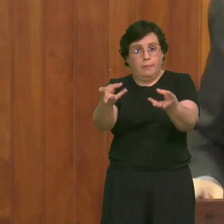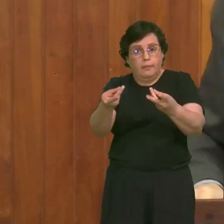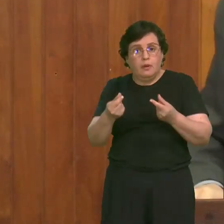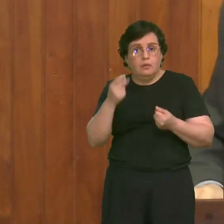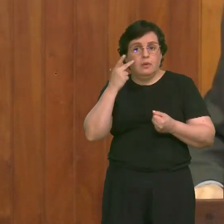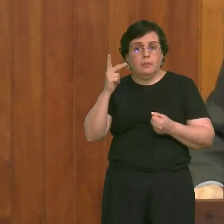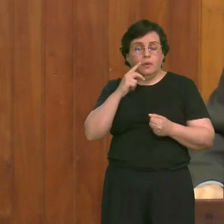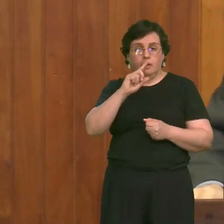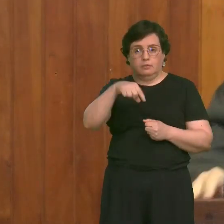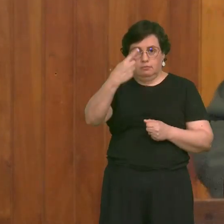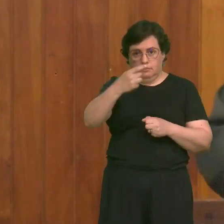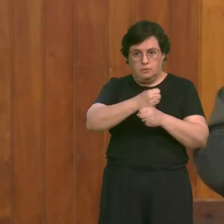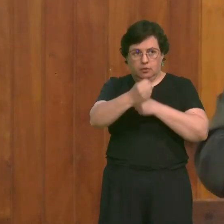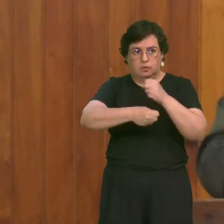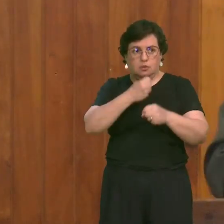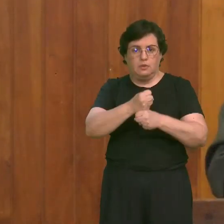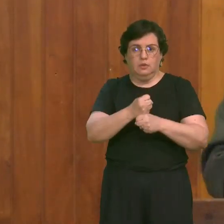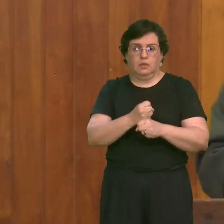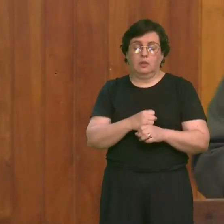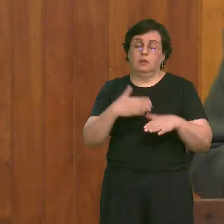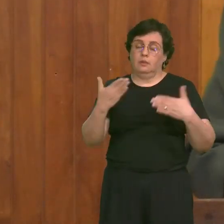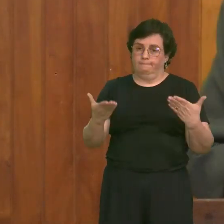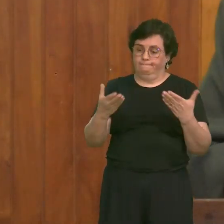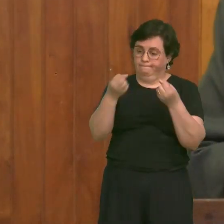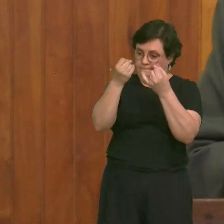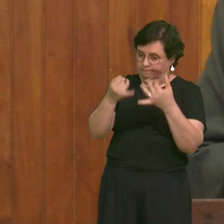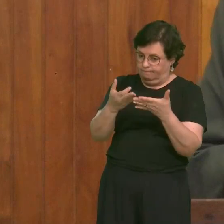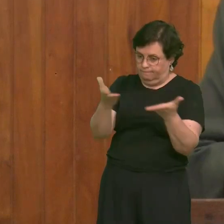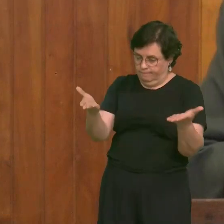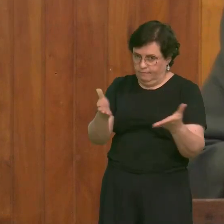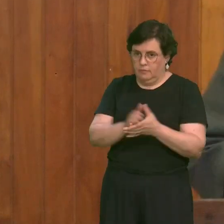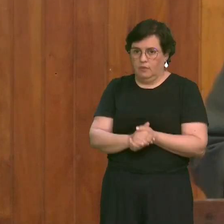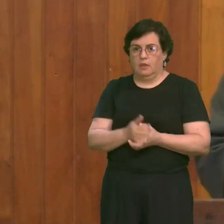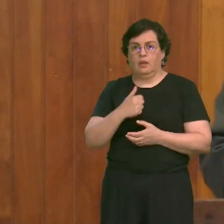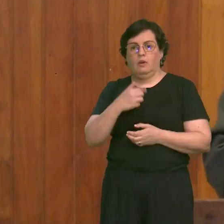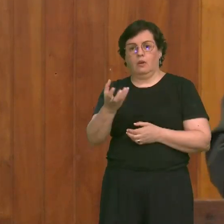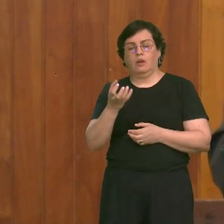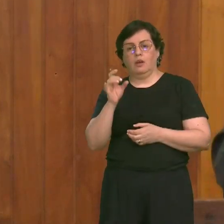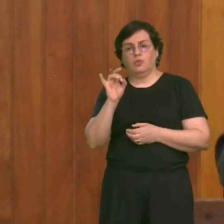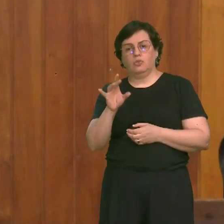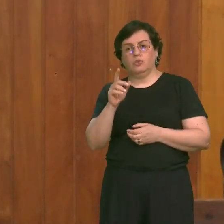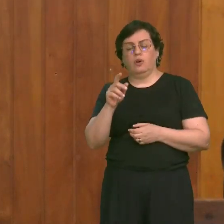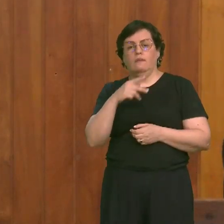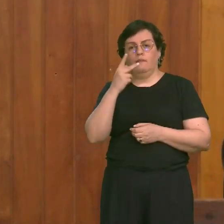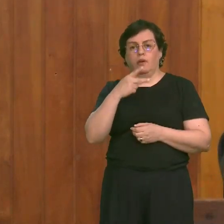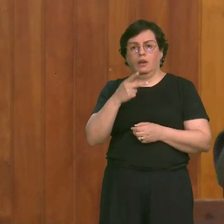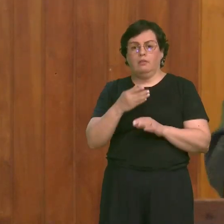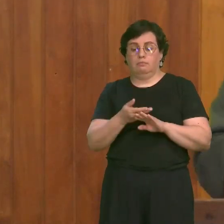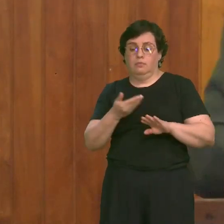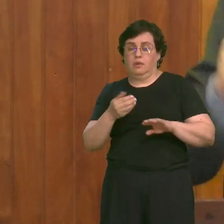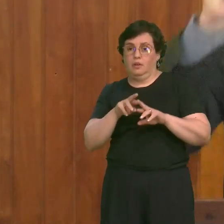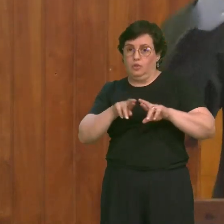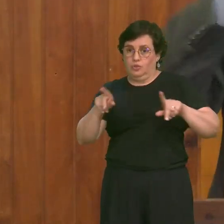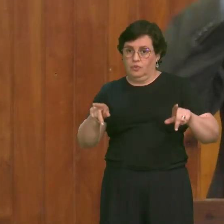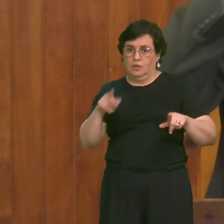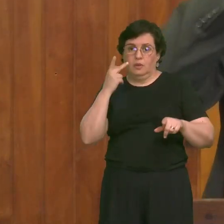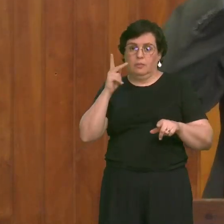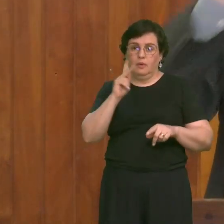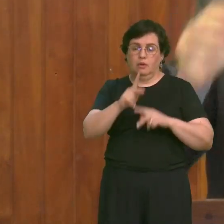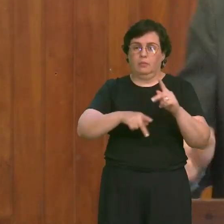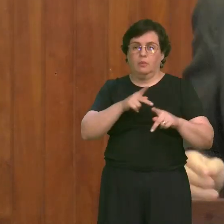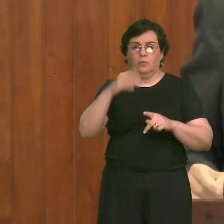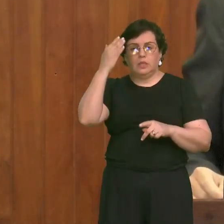para os próximos anos pois bem posto isso senhor presidente eu queria apenas fazer uma distinção para que a população